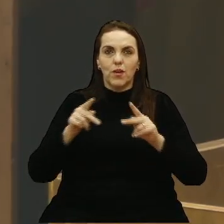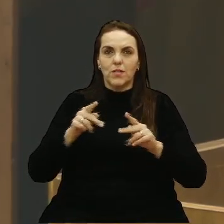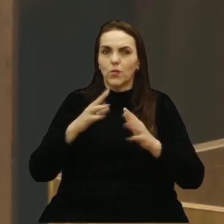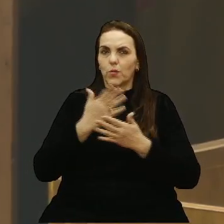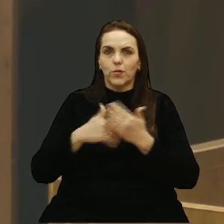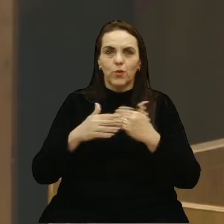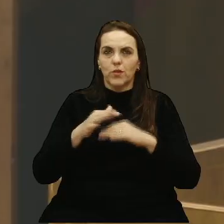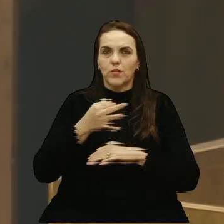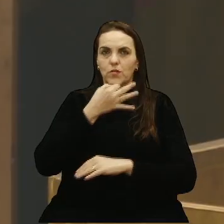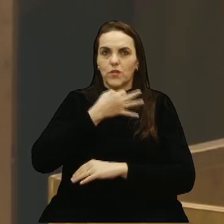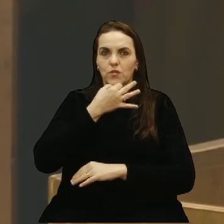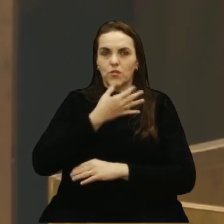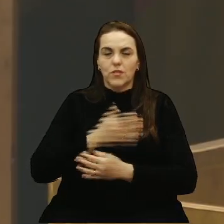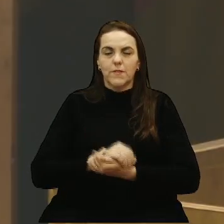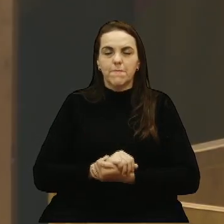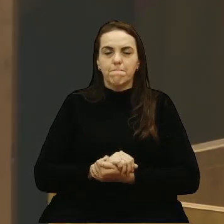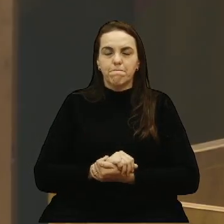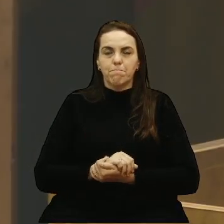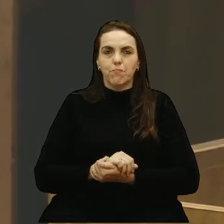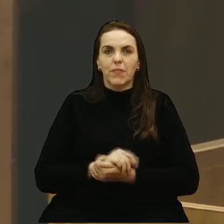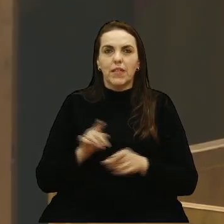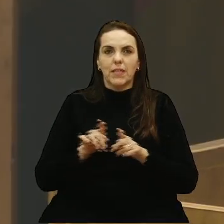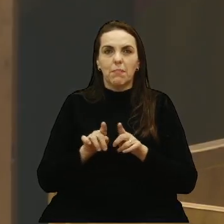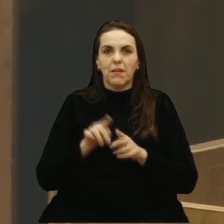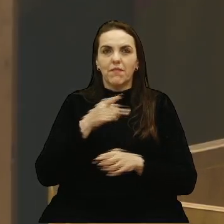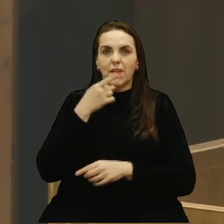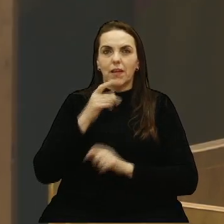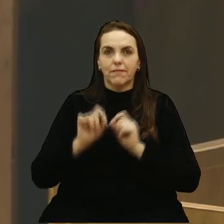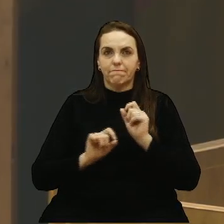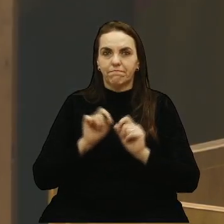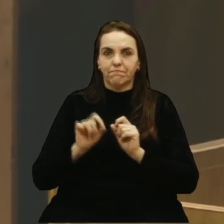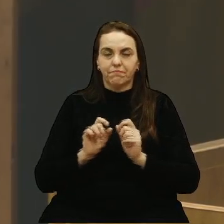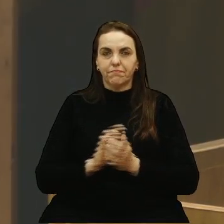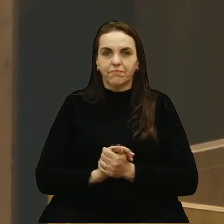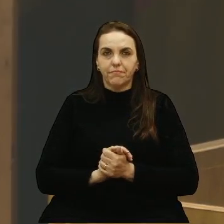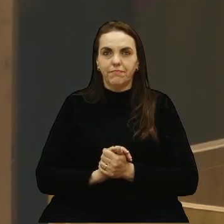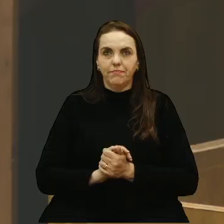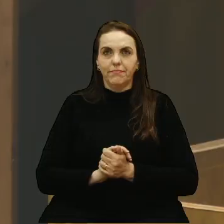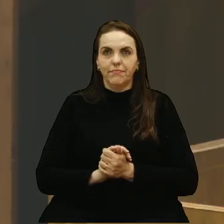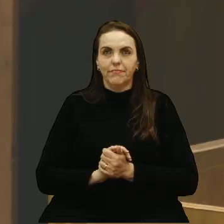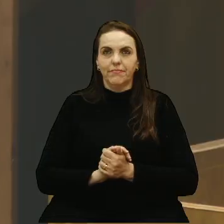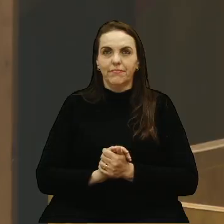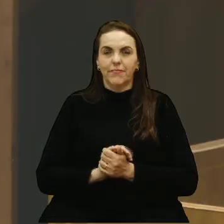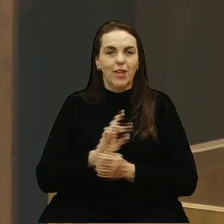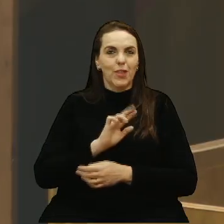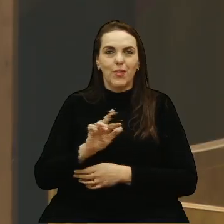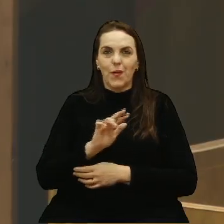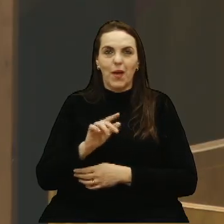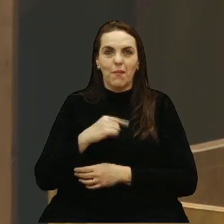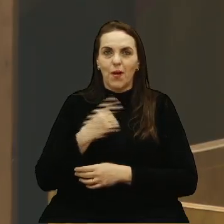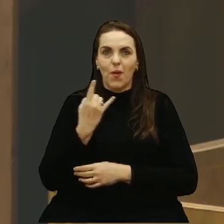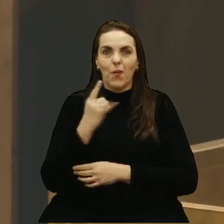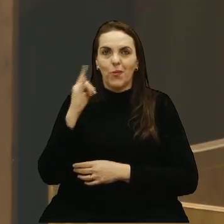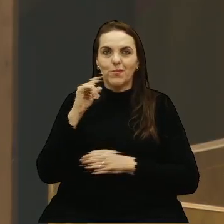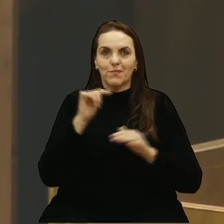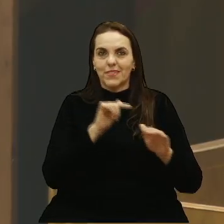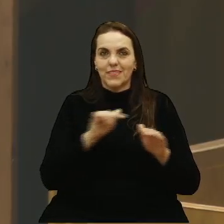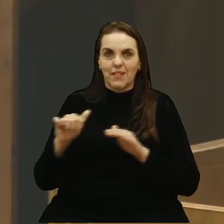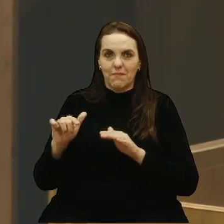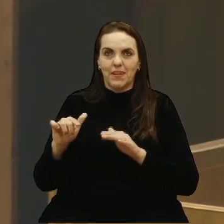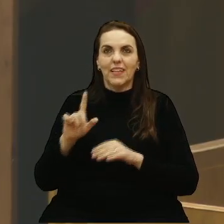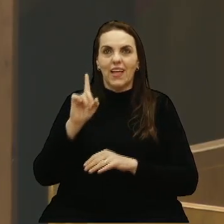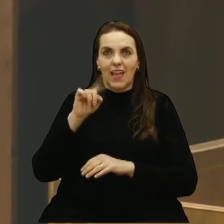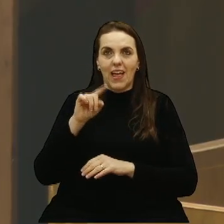caxiense. E gostaria de mencionar que essa não é apenas minha última semana, é